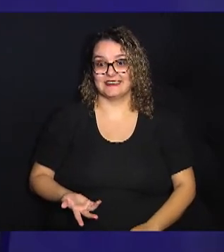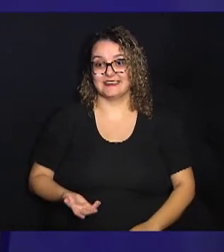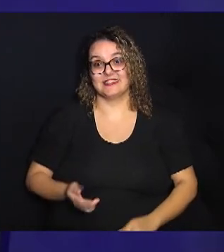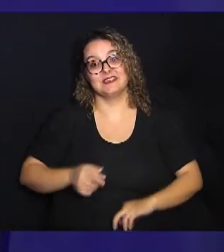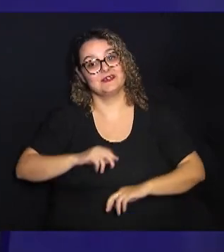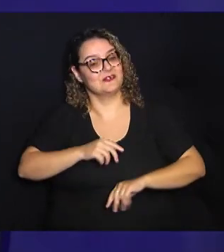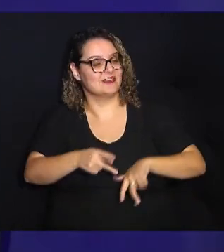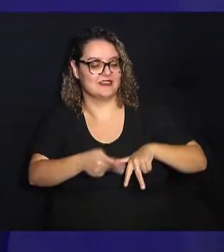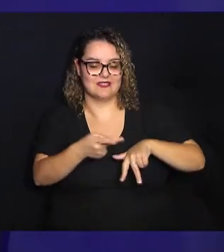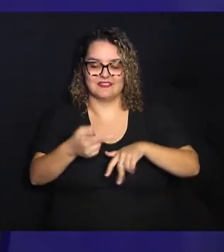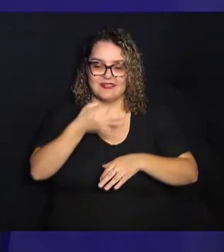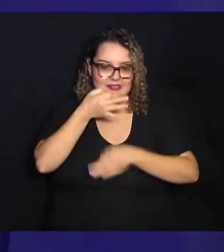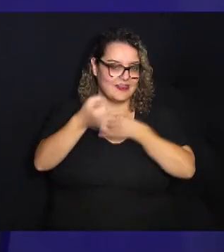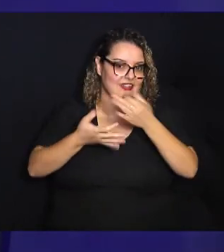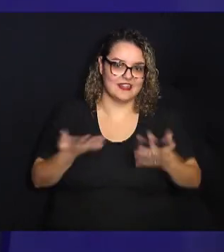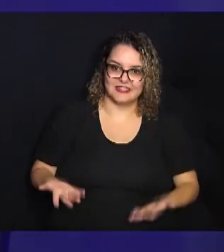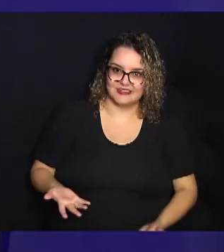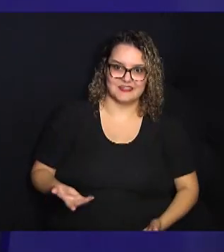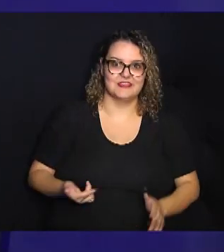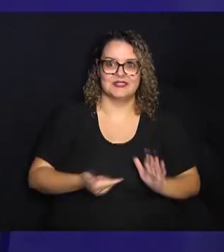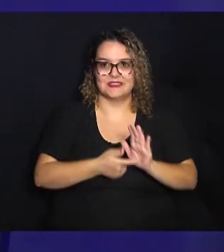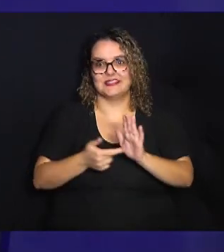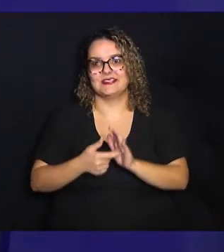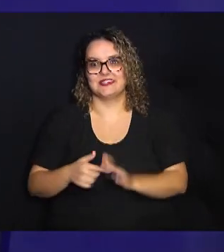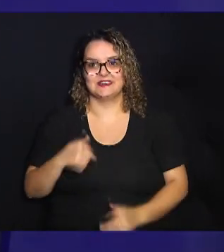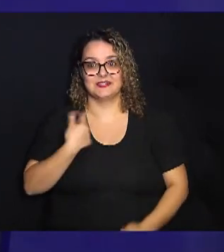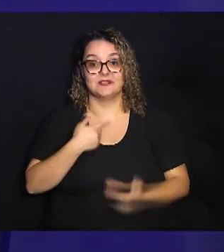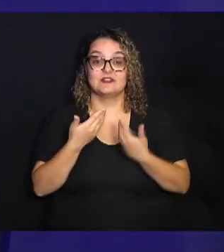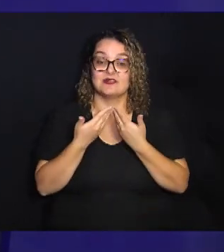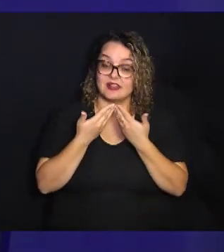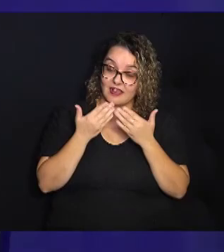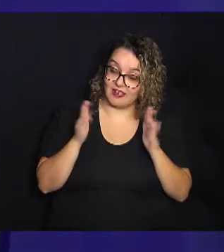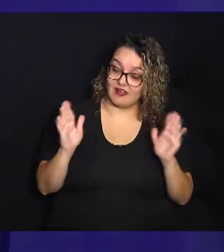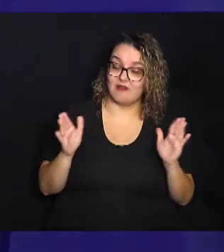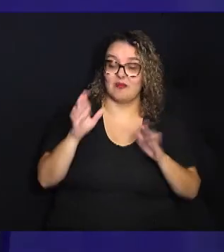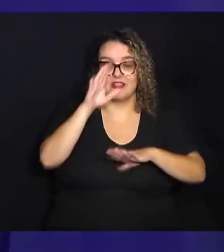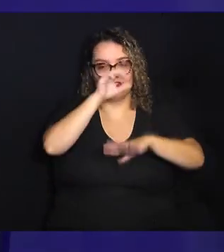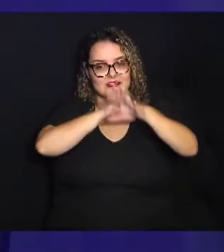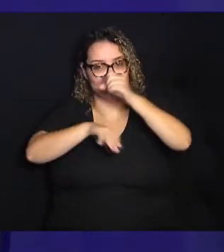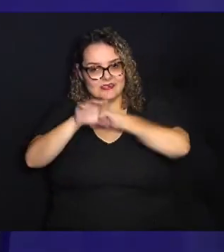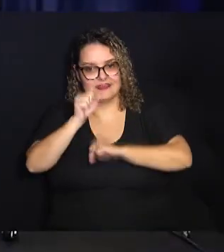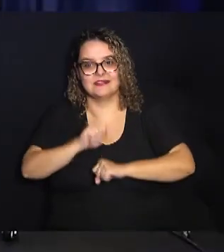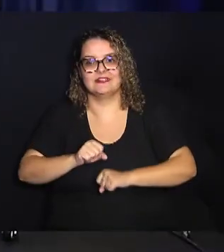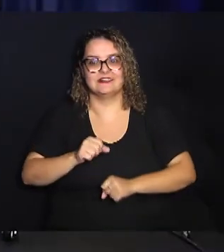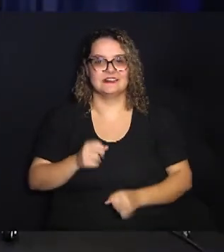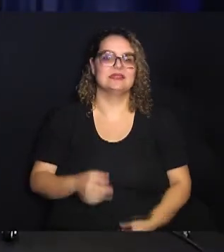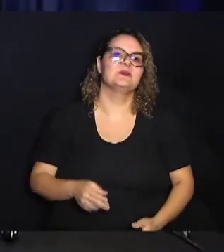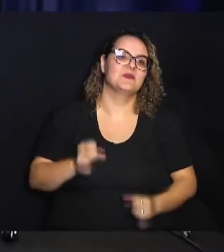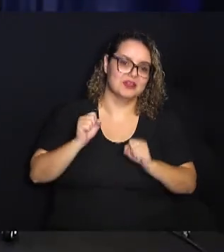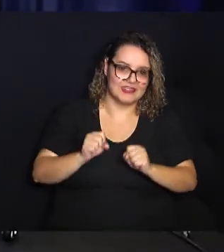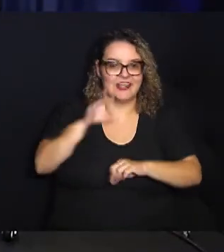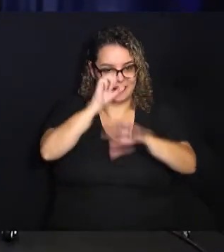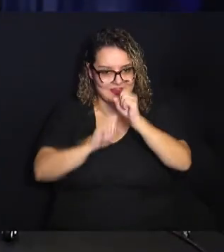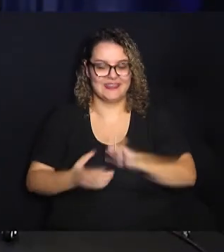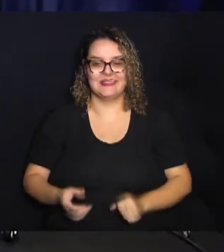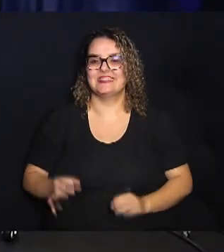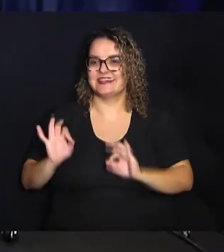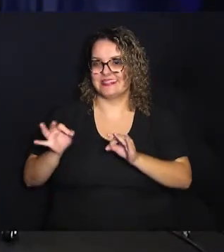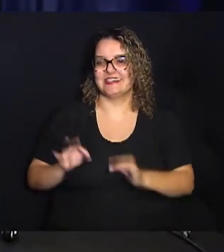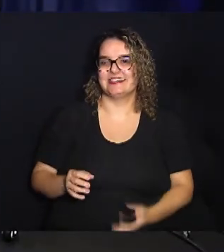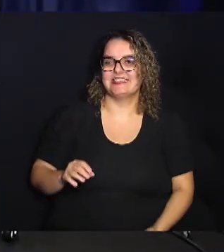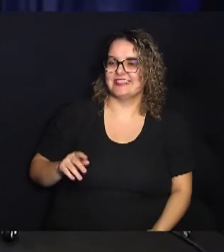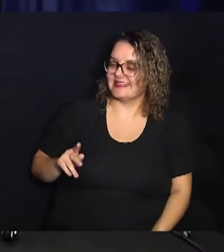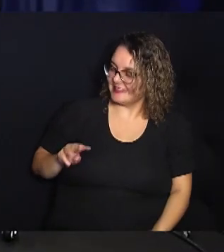as manifestações, com a exposição. Nós temos que estar abertos para aprender a aprender. Com certeza. E